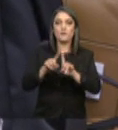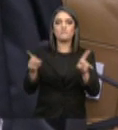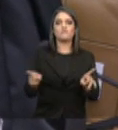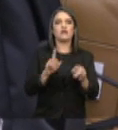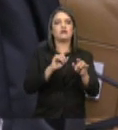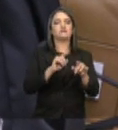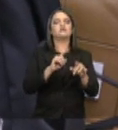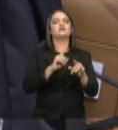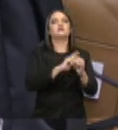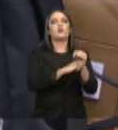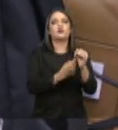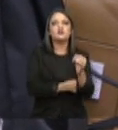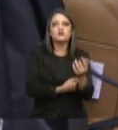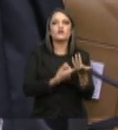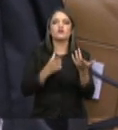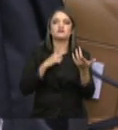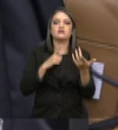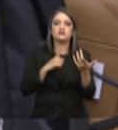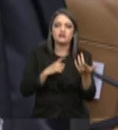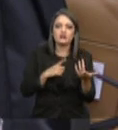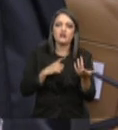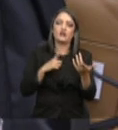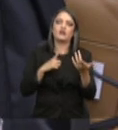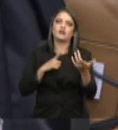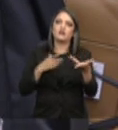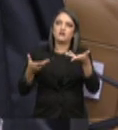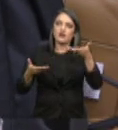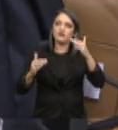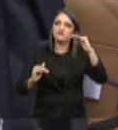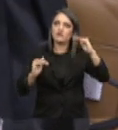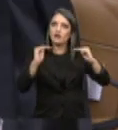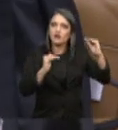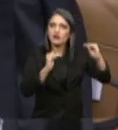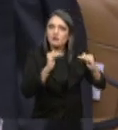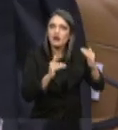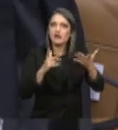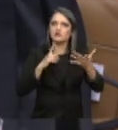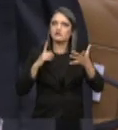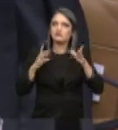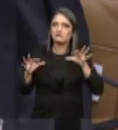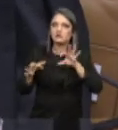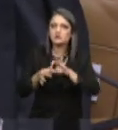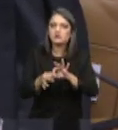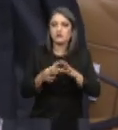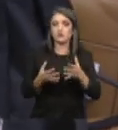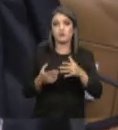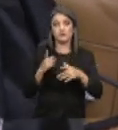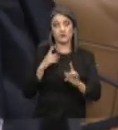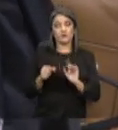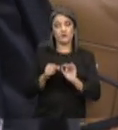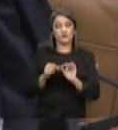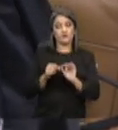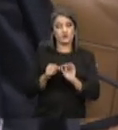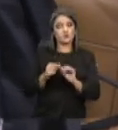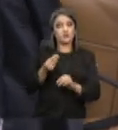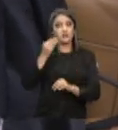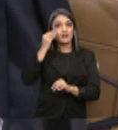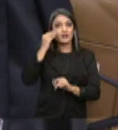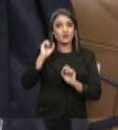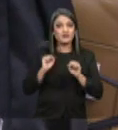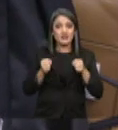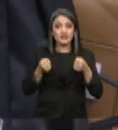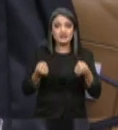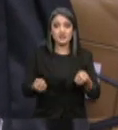discriminantes equilibradamente até as extremidades rumou no Caminho das defesas das